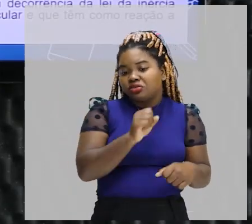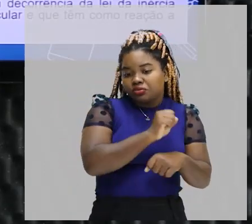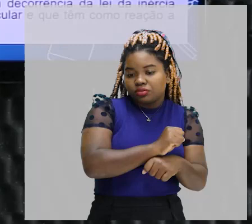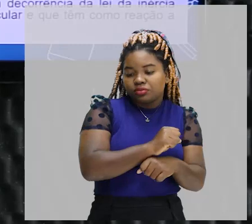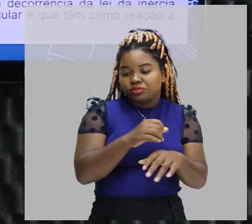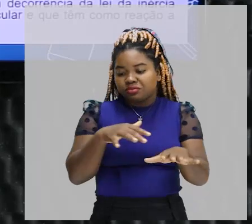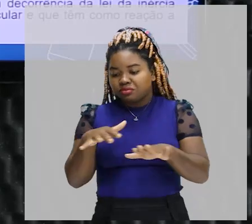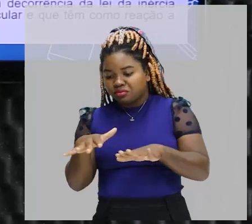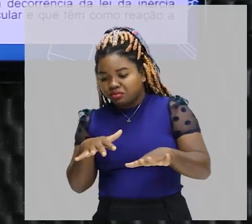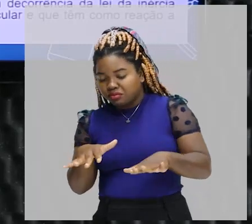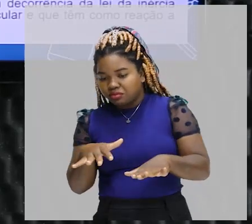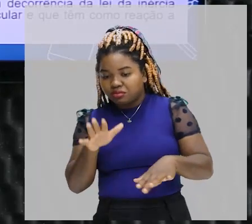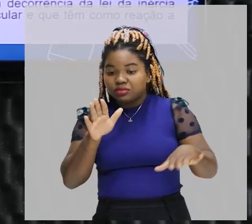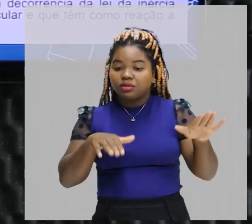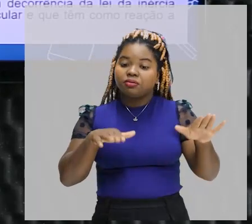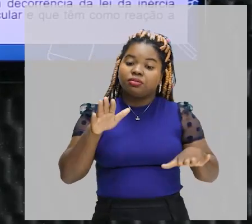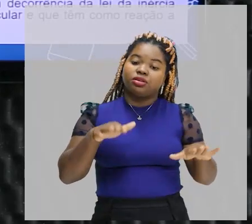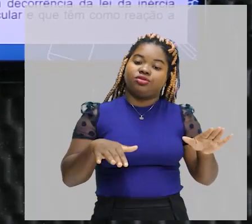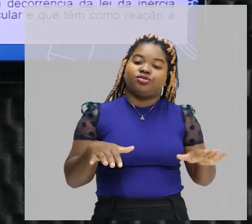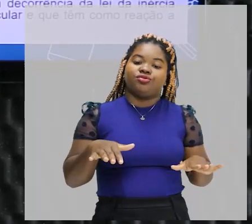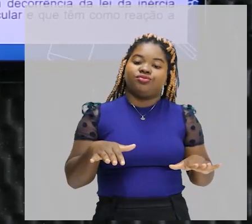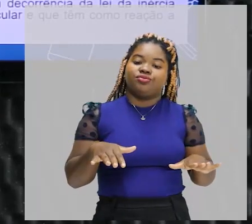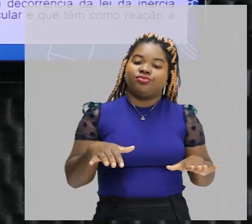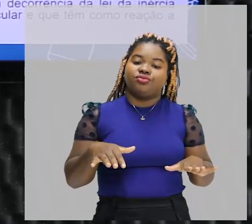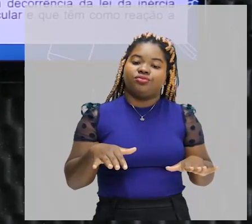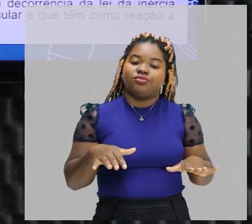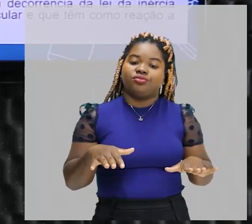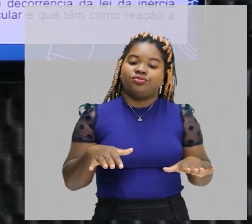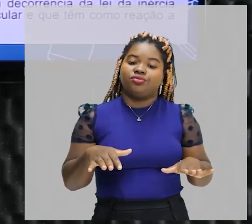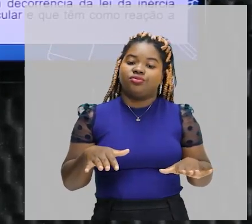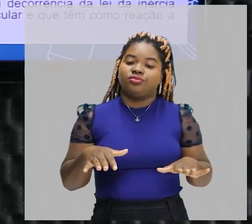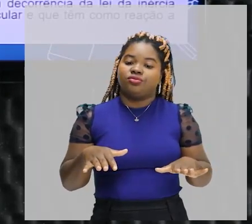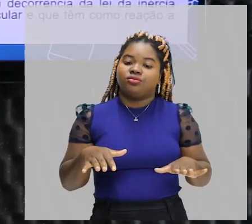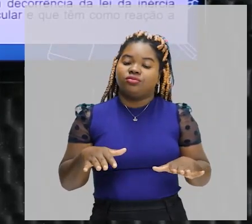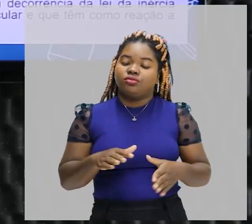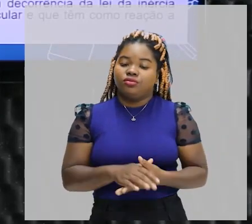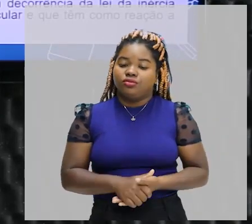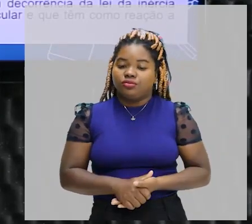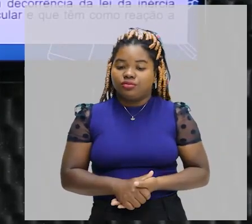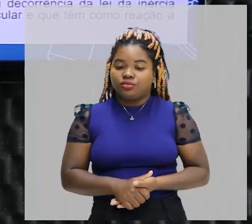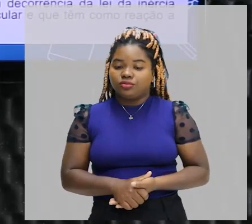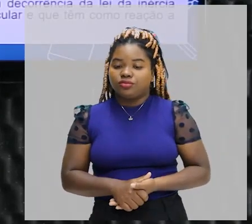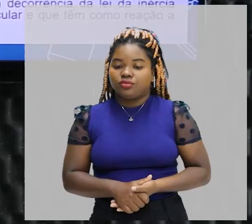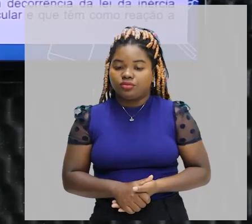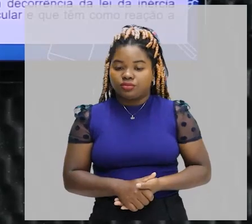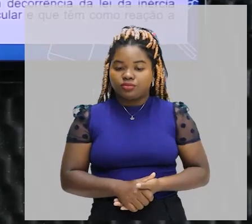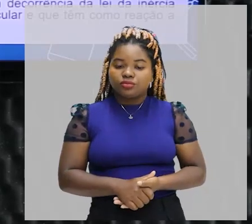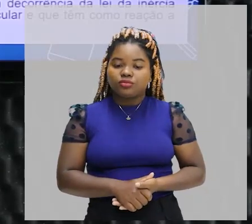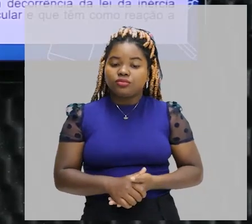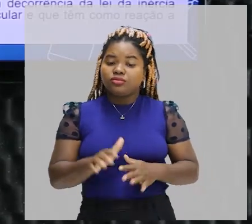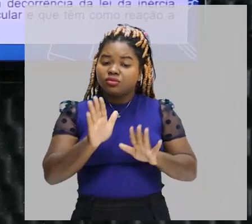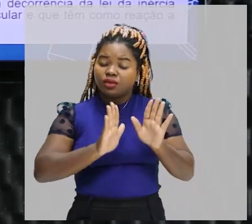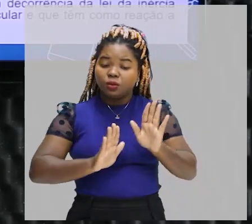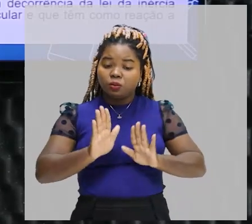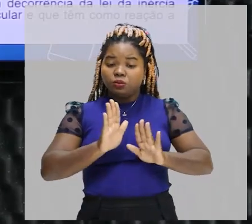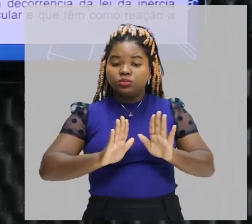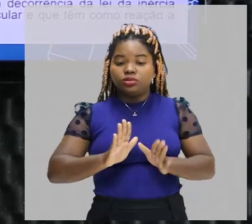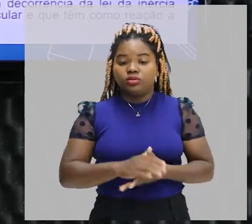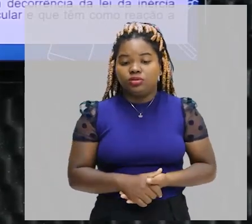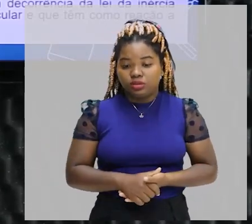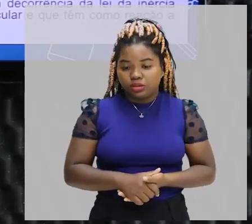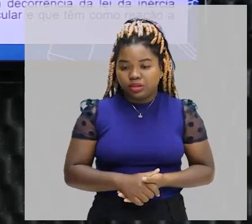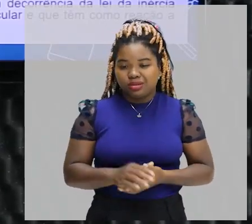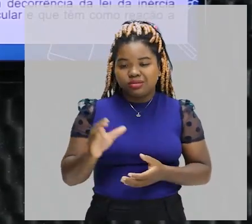de um referencial, certo? De um referencial. Então, tem que ter muito cuidado